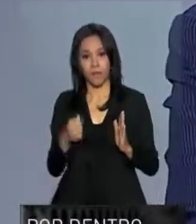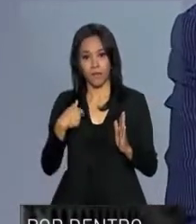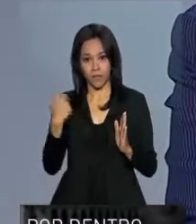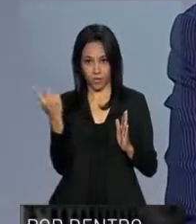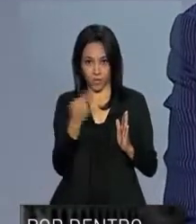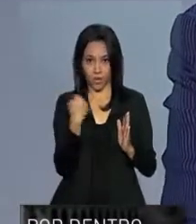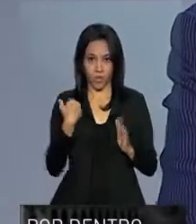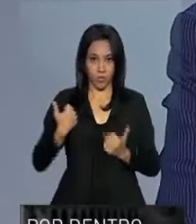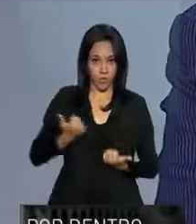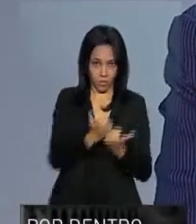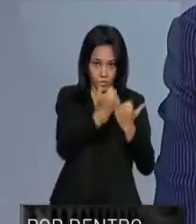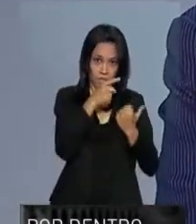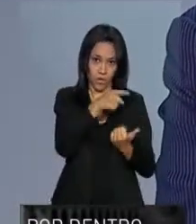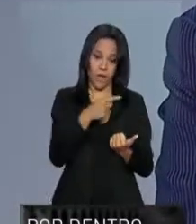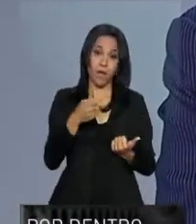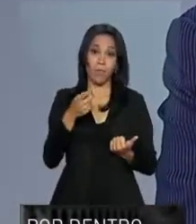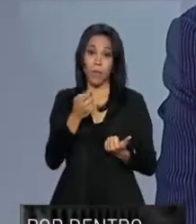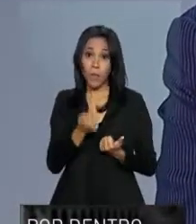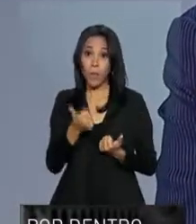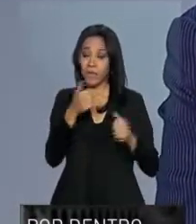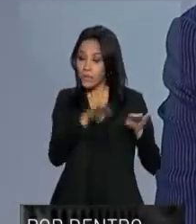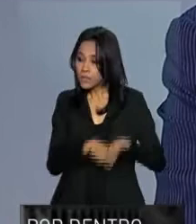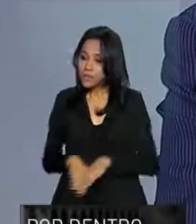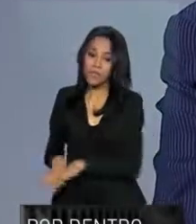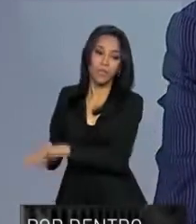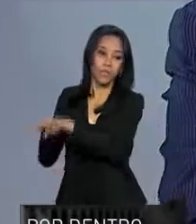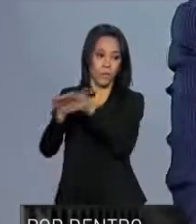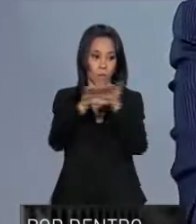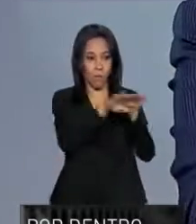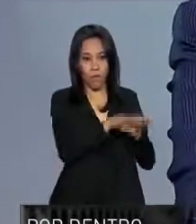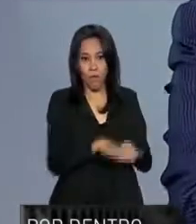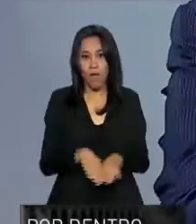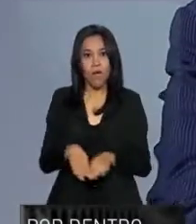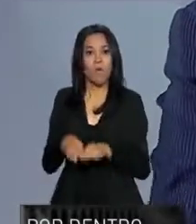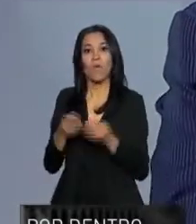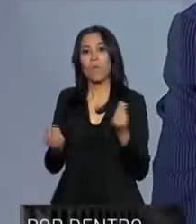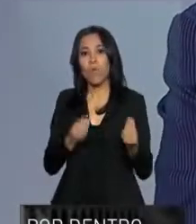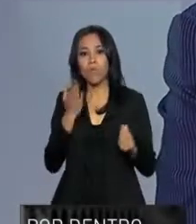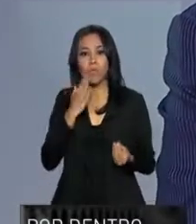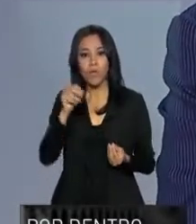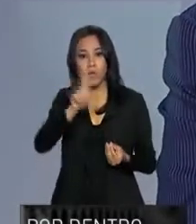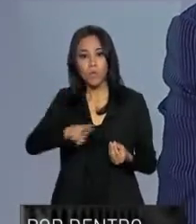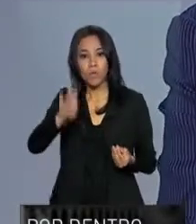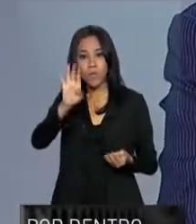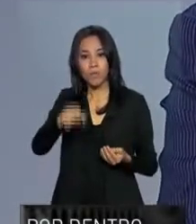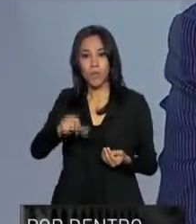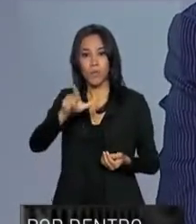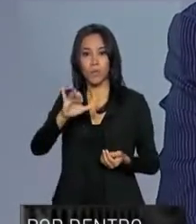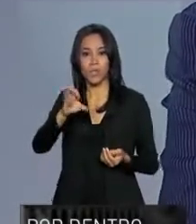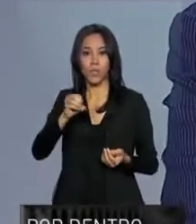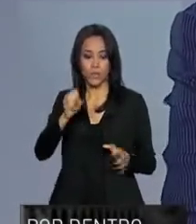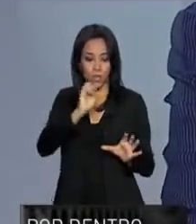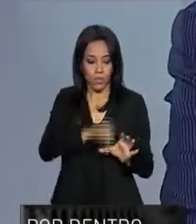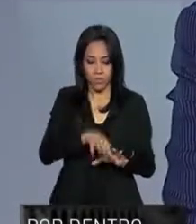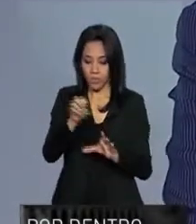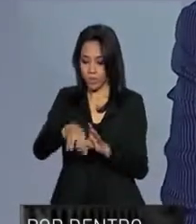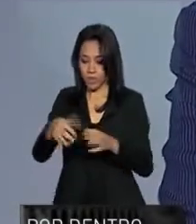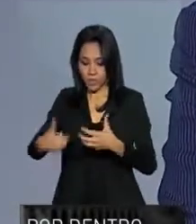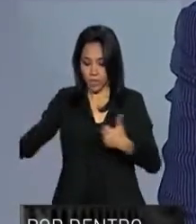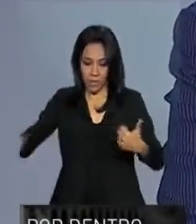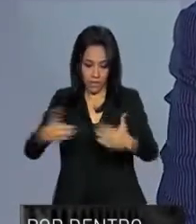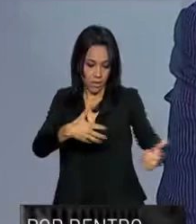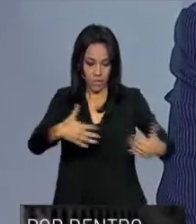universalização da coleta e tratamento do esgoto sanitário não quer dizer essa disparidade essa visão de que não é